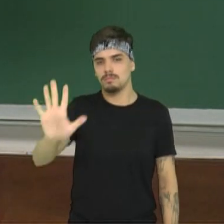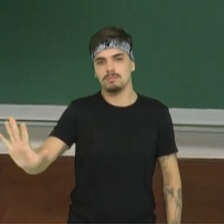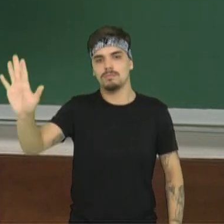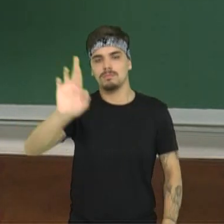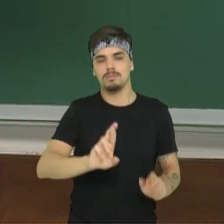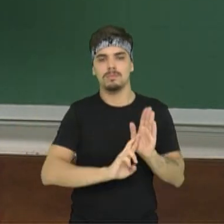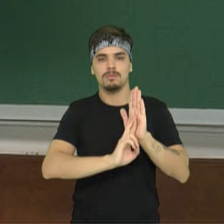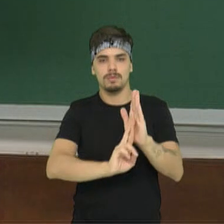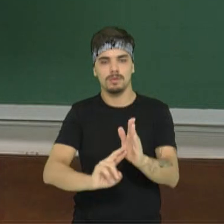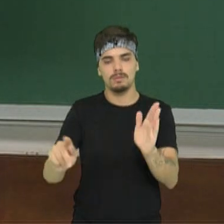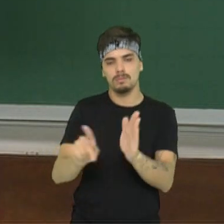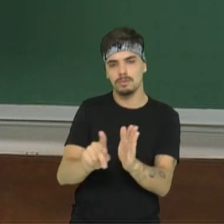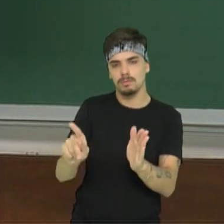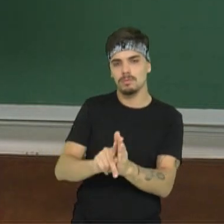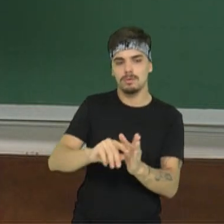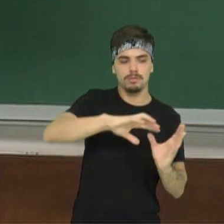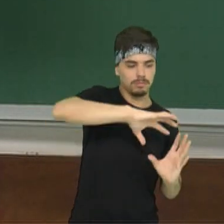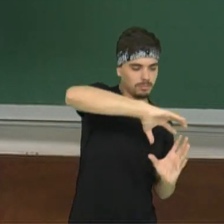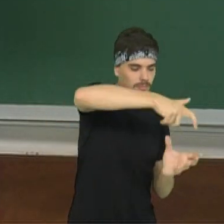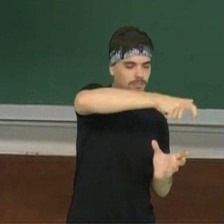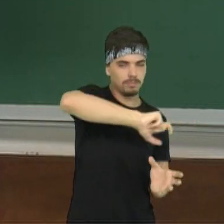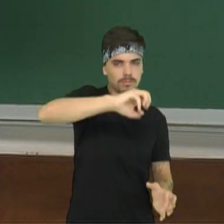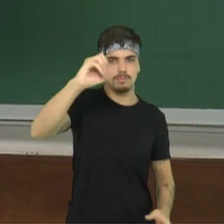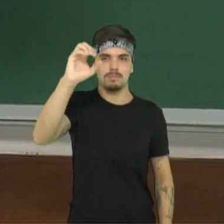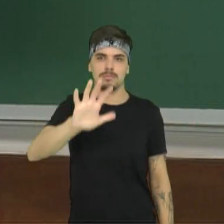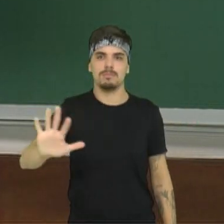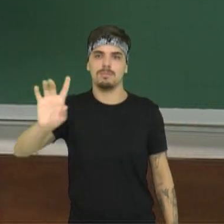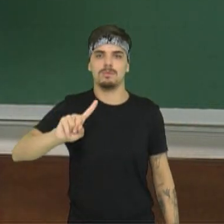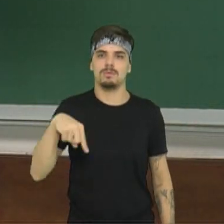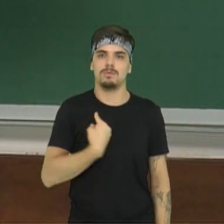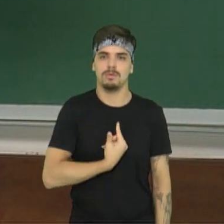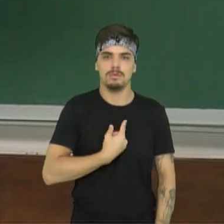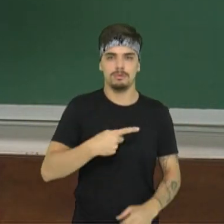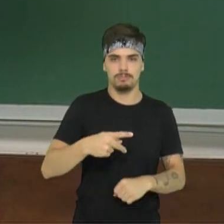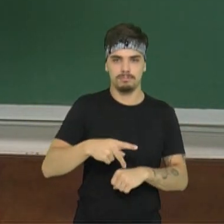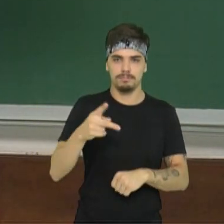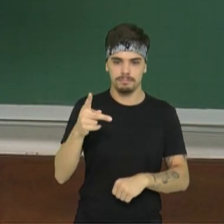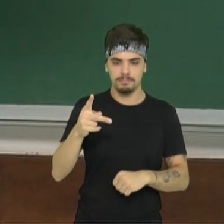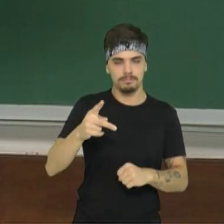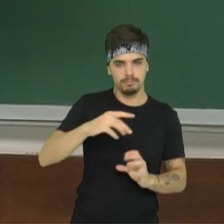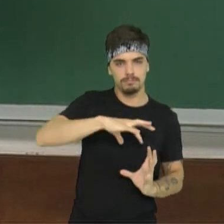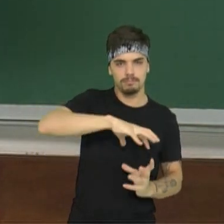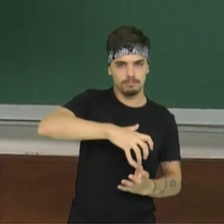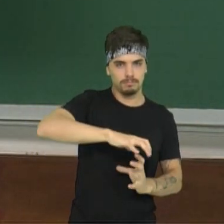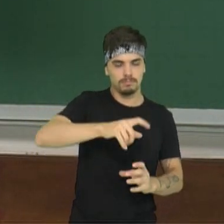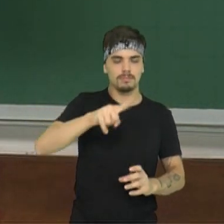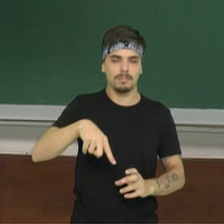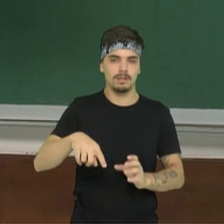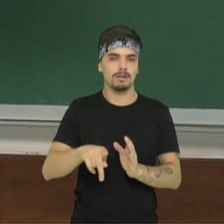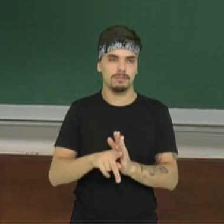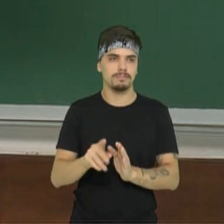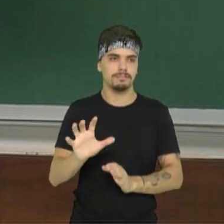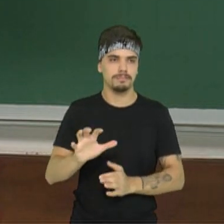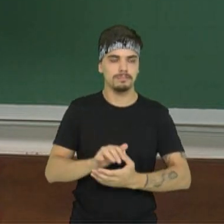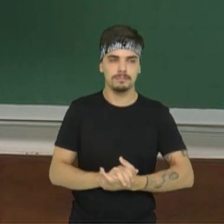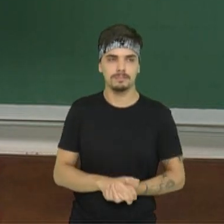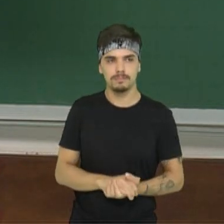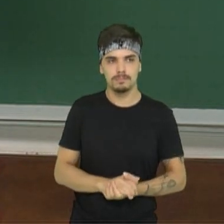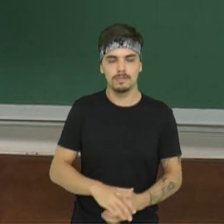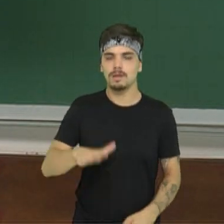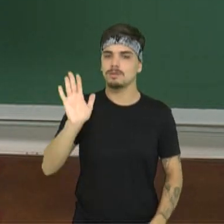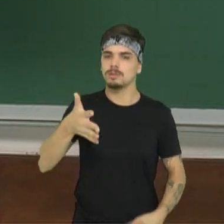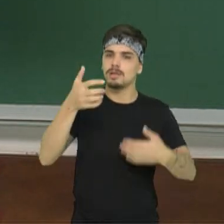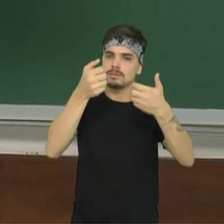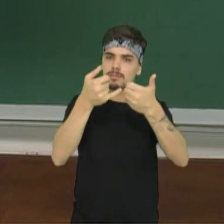para a urbanização do Ocidente, da nossa parte aqui do planeta, né? Nós somos ocidentais. A gente já havia